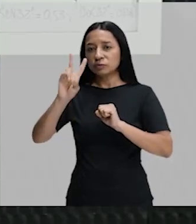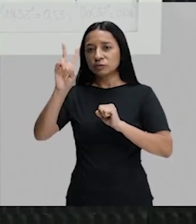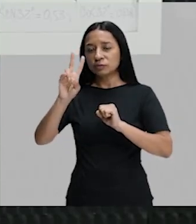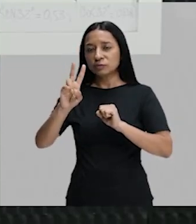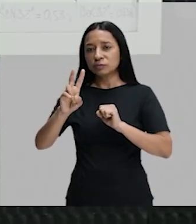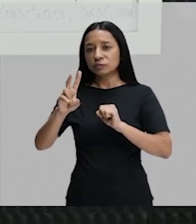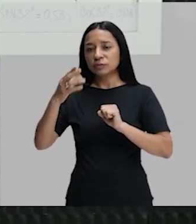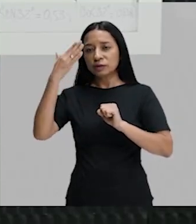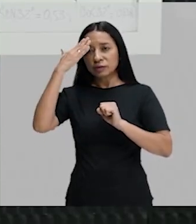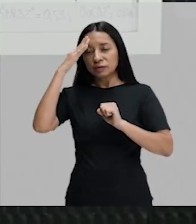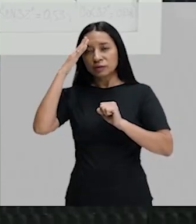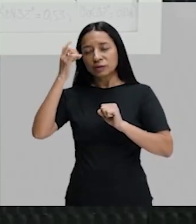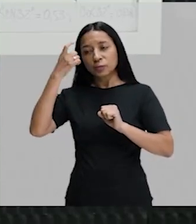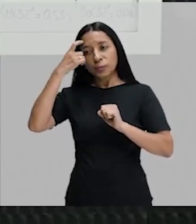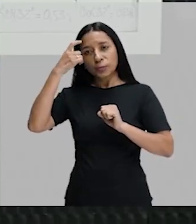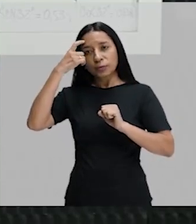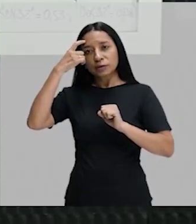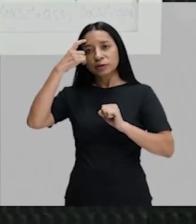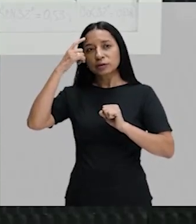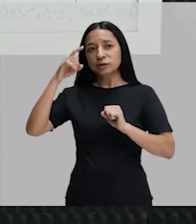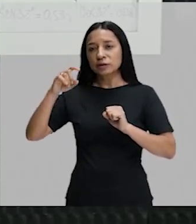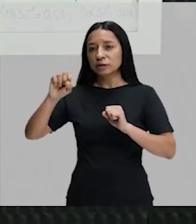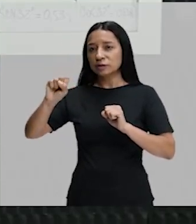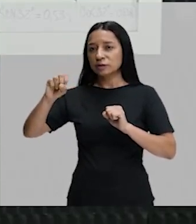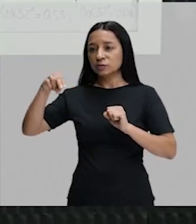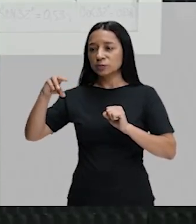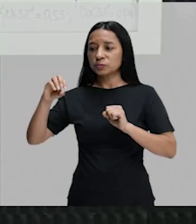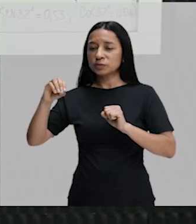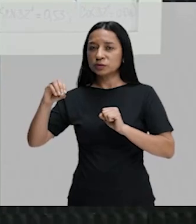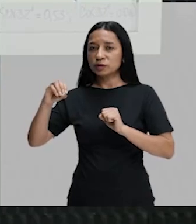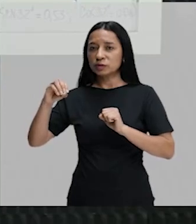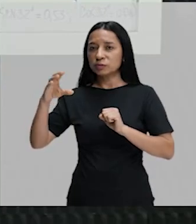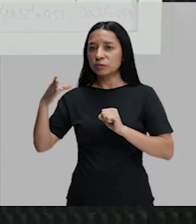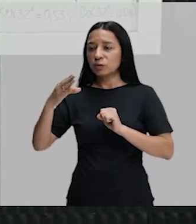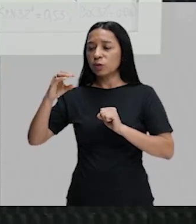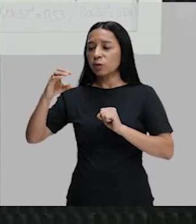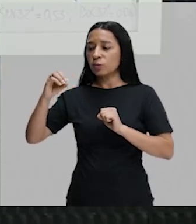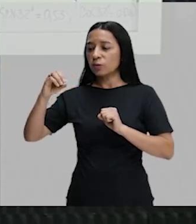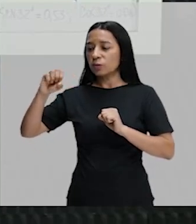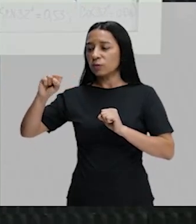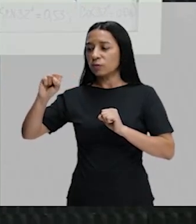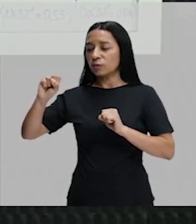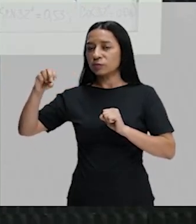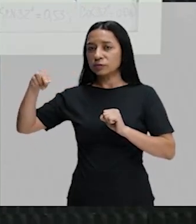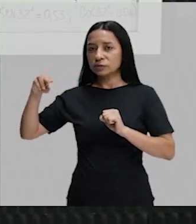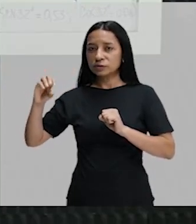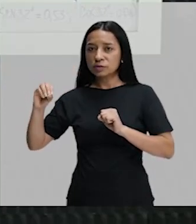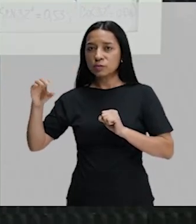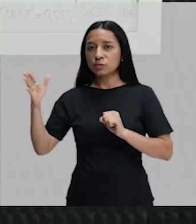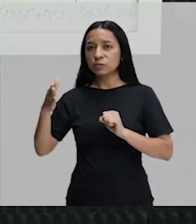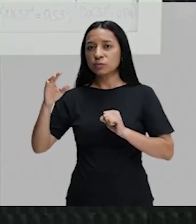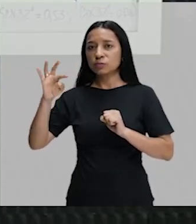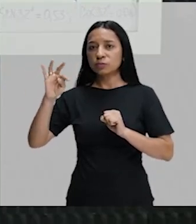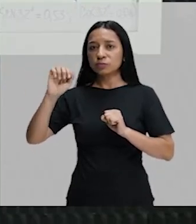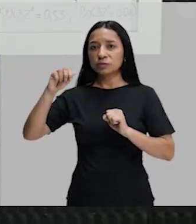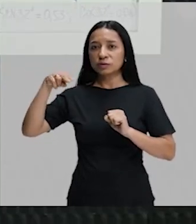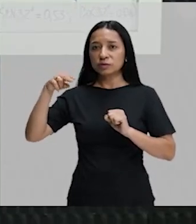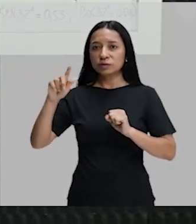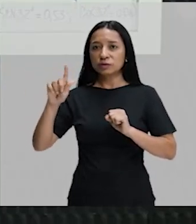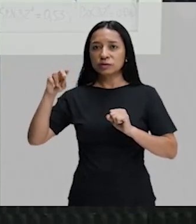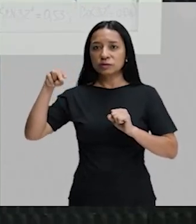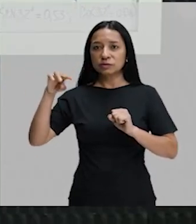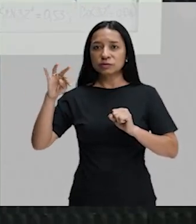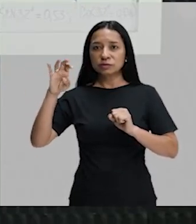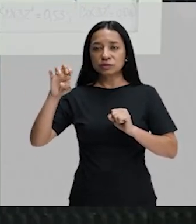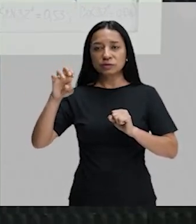seno, cosseno e tangente? Então, resumindo a história aqui, ó. Resumindo, você tem aqui um triângulo, tá?